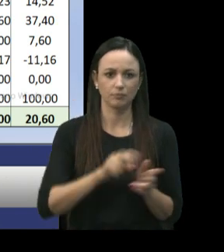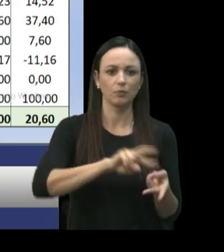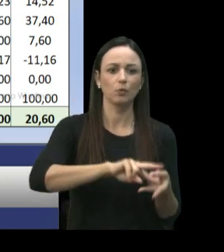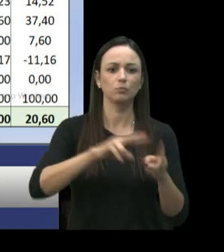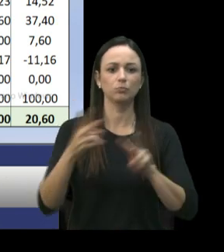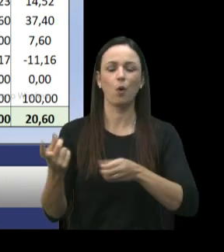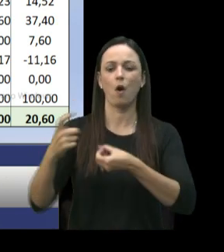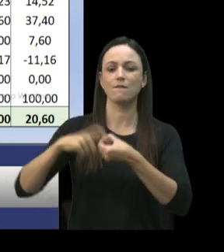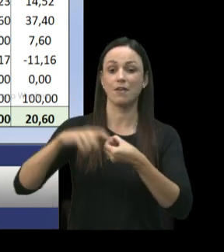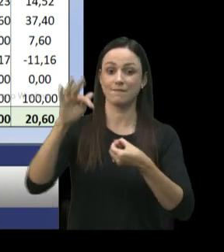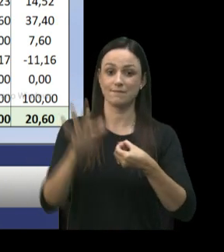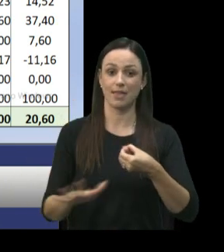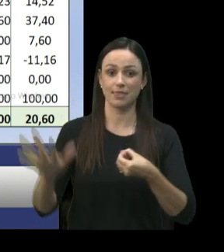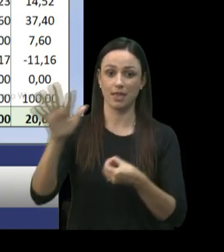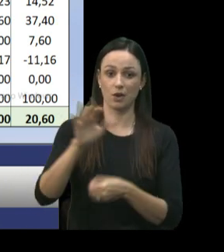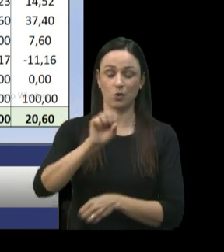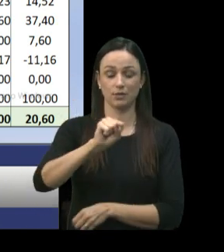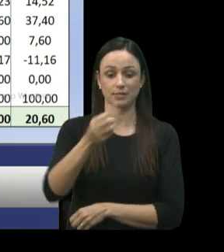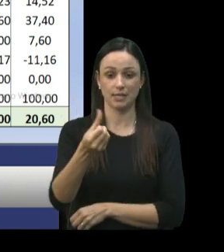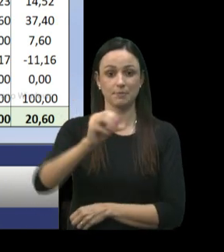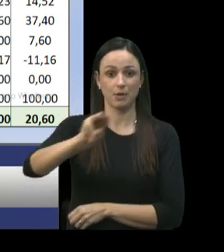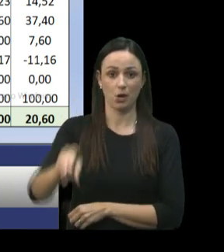convênios federais,